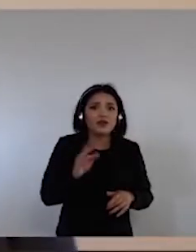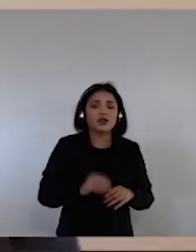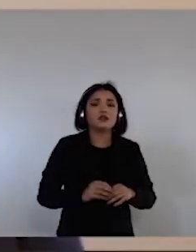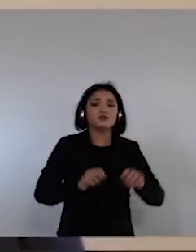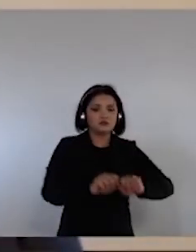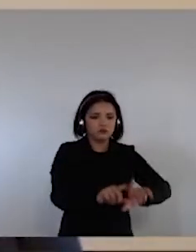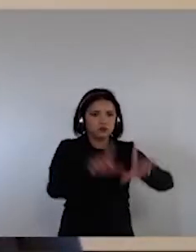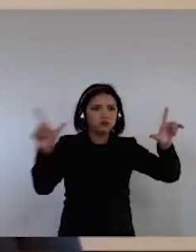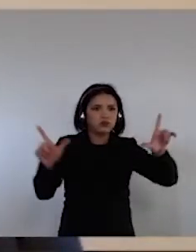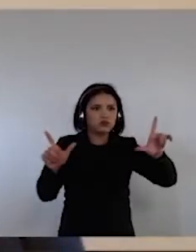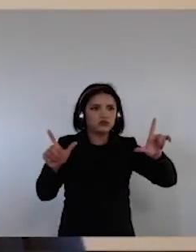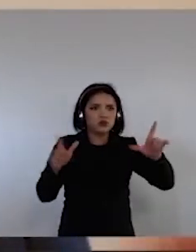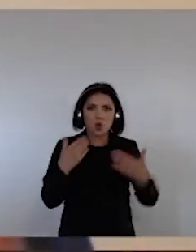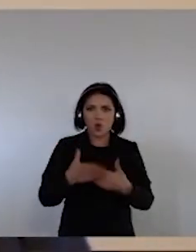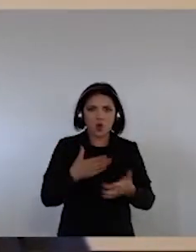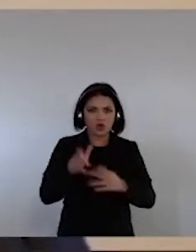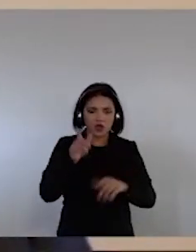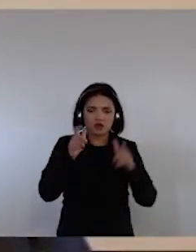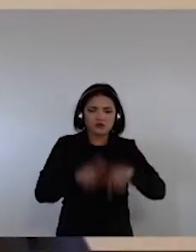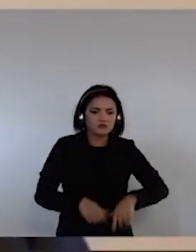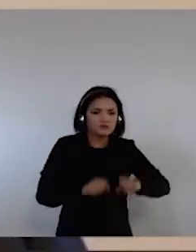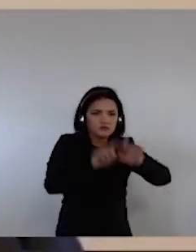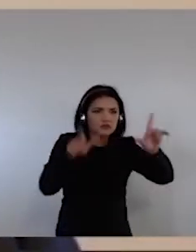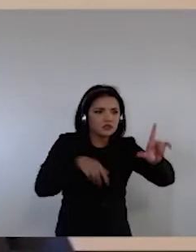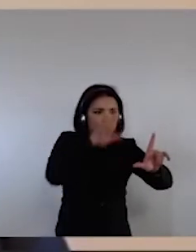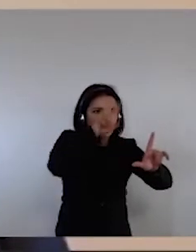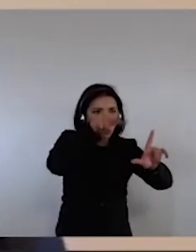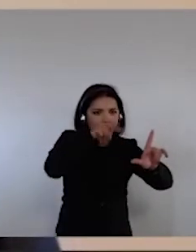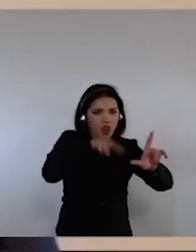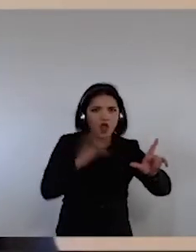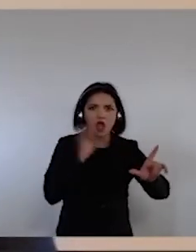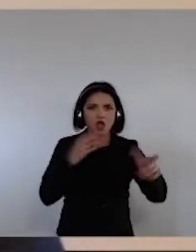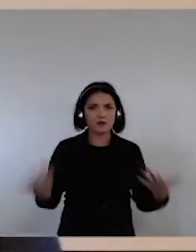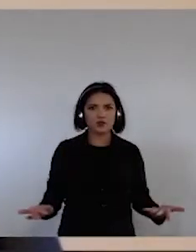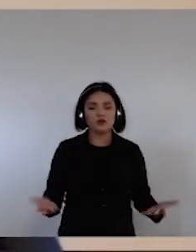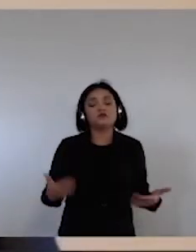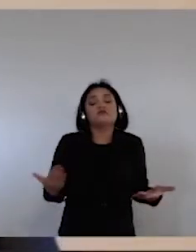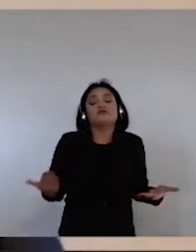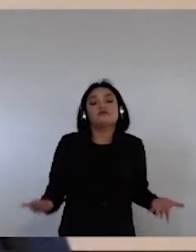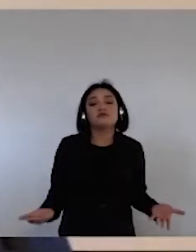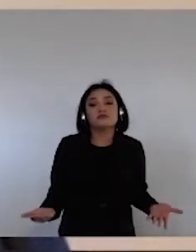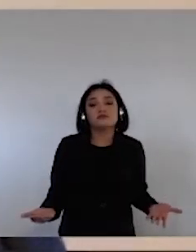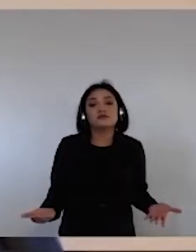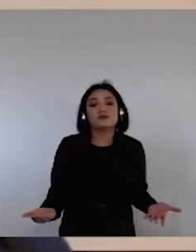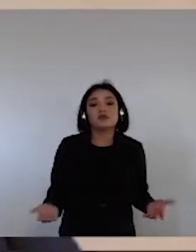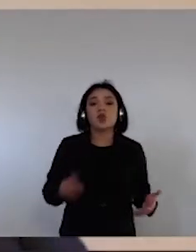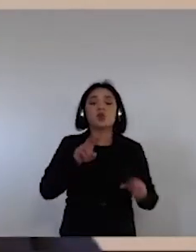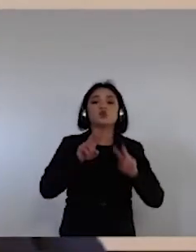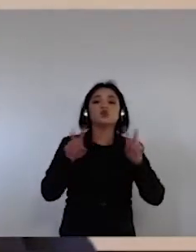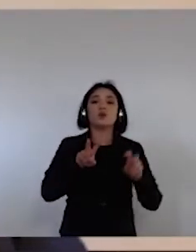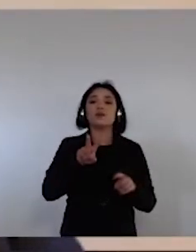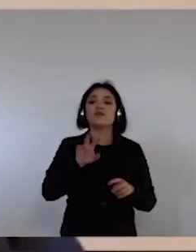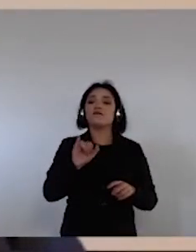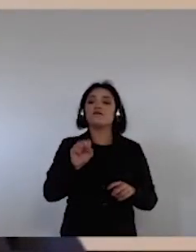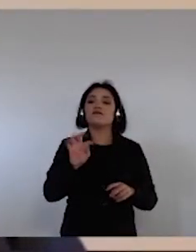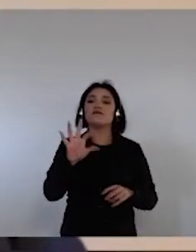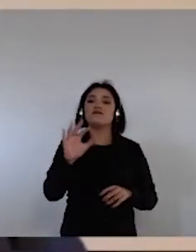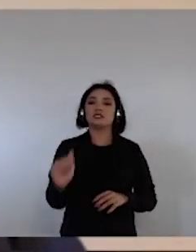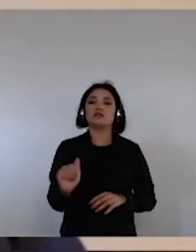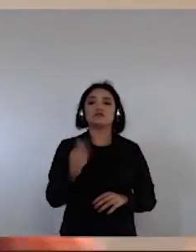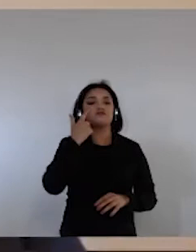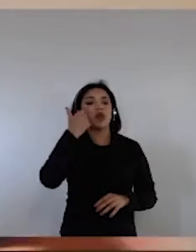uma crescente má vontade dos julgadores com esse tipo de esclarecimento. Então, isso, dentro desse sistema,